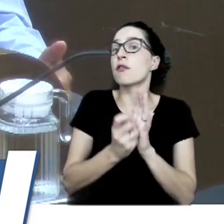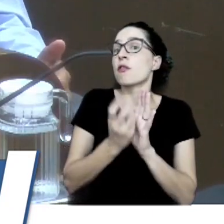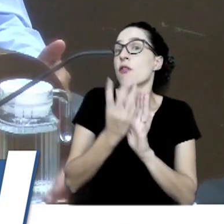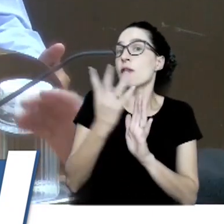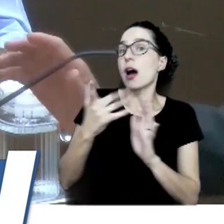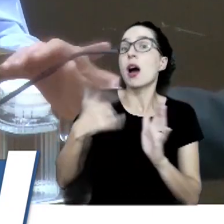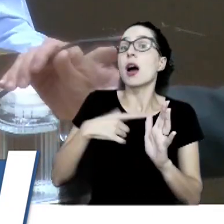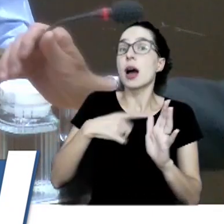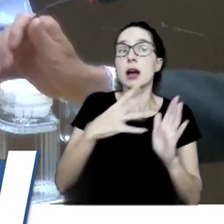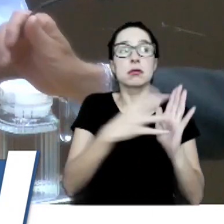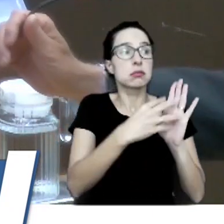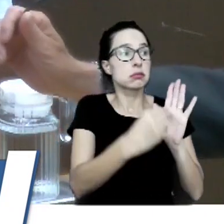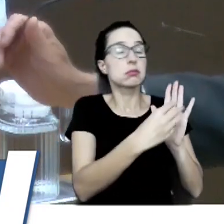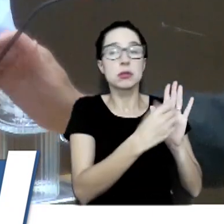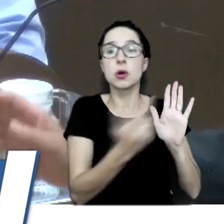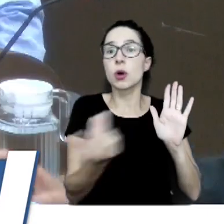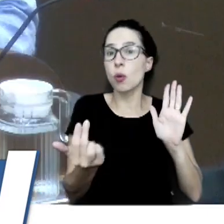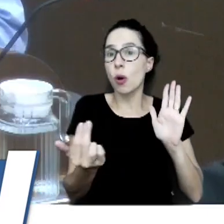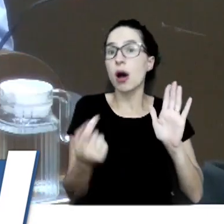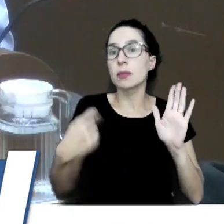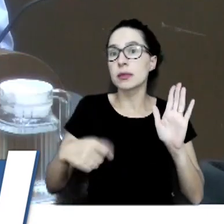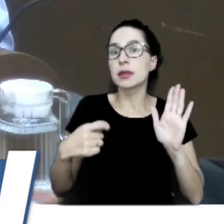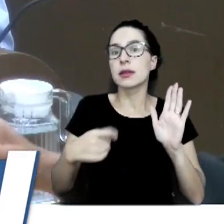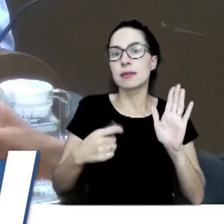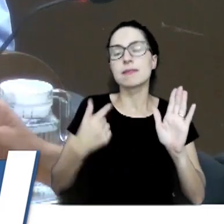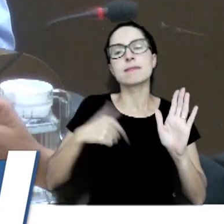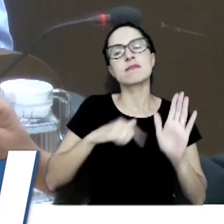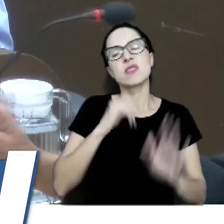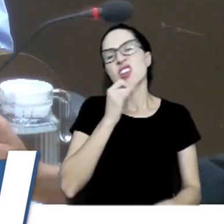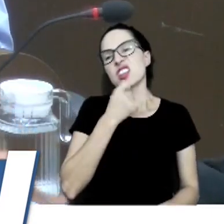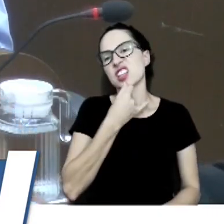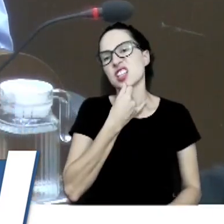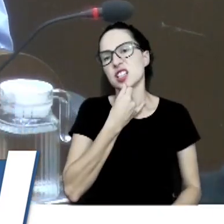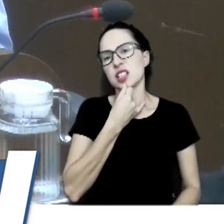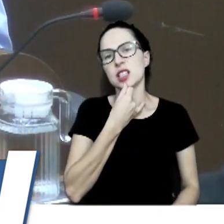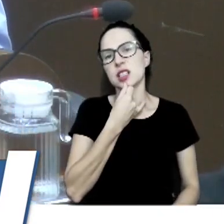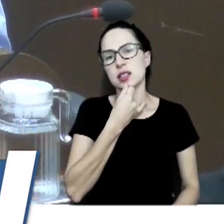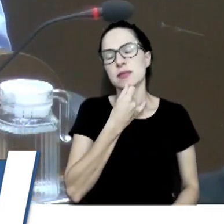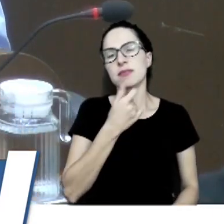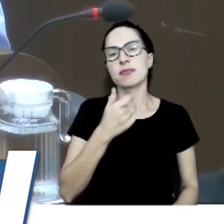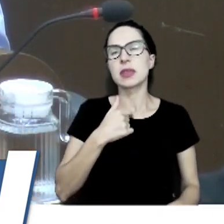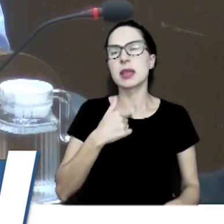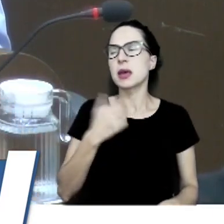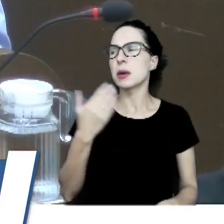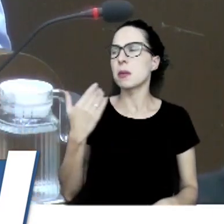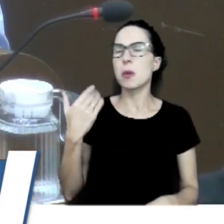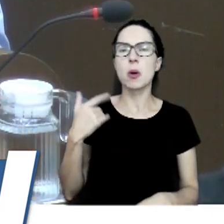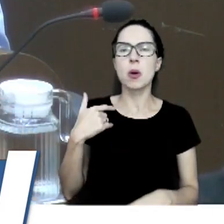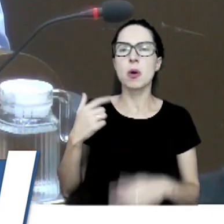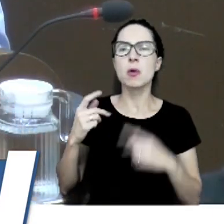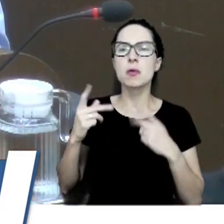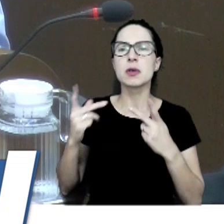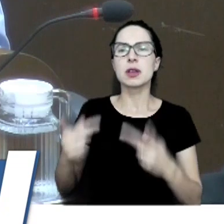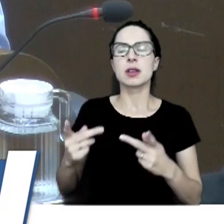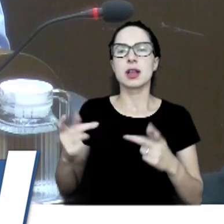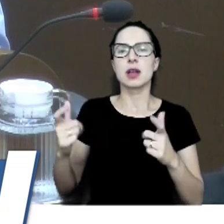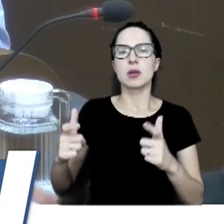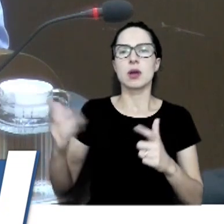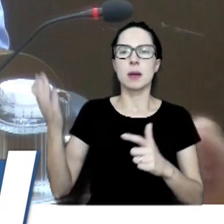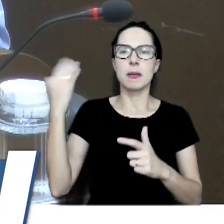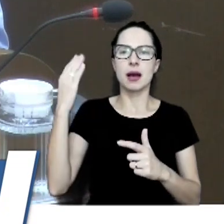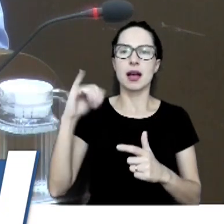o próprio poder público cuida dos seus próprios, como o sindicato do bancário cuida lá daquela área. Muito obrigado,